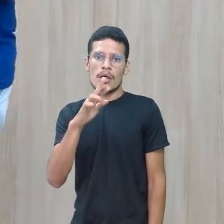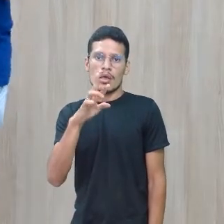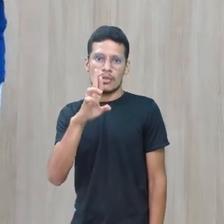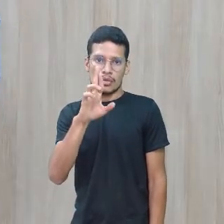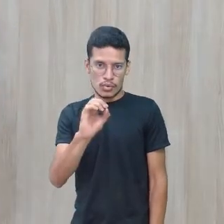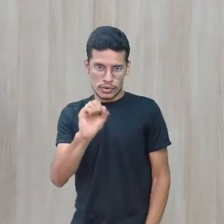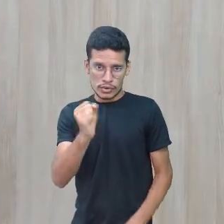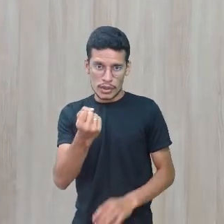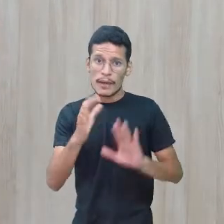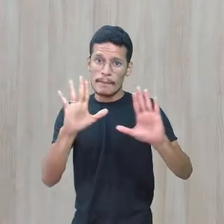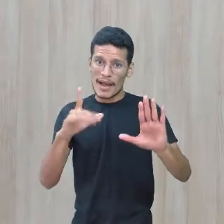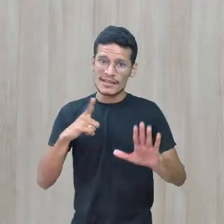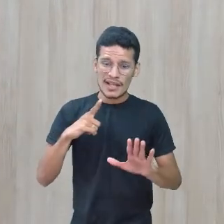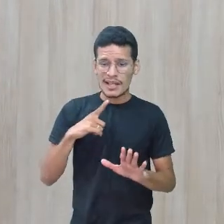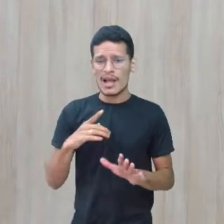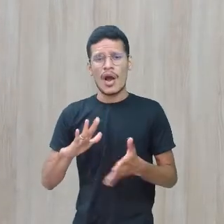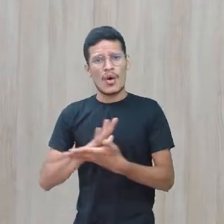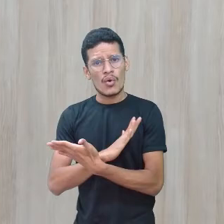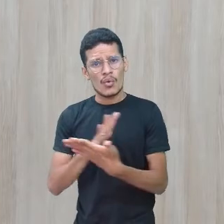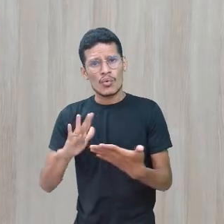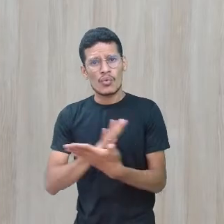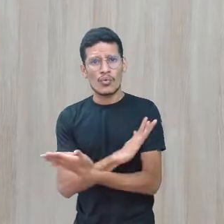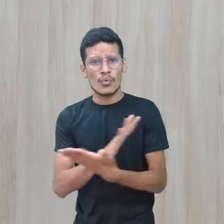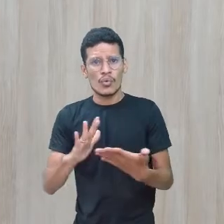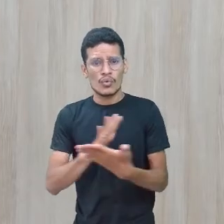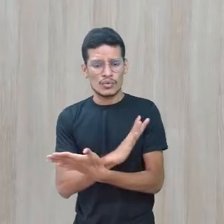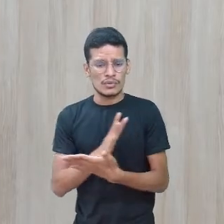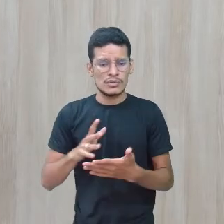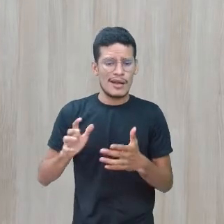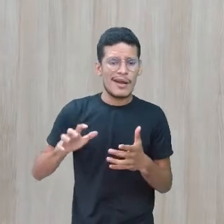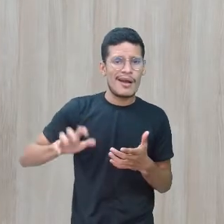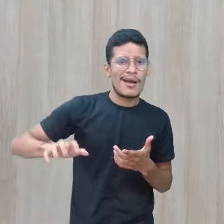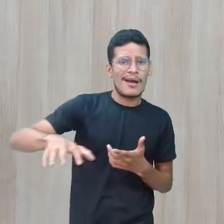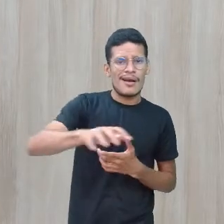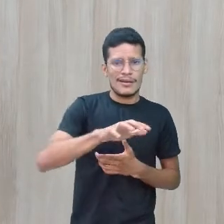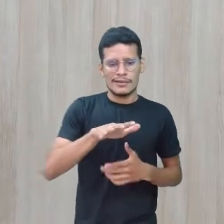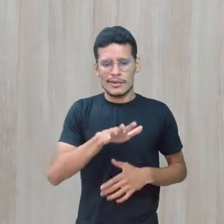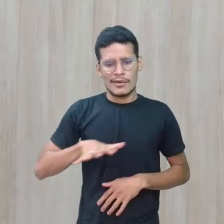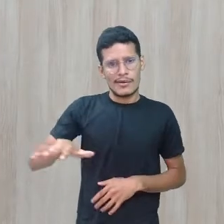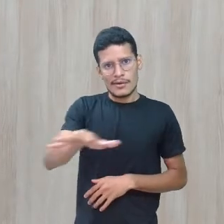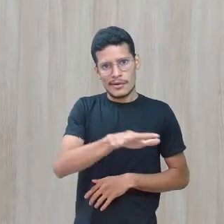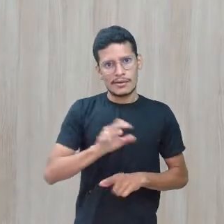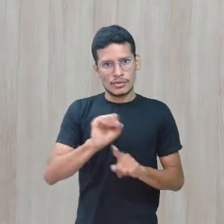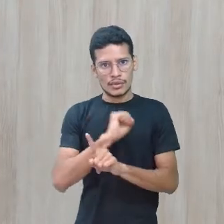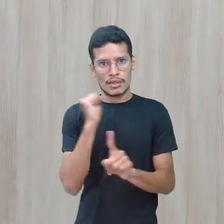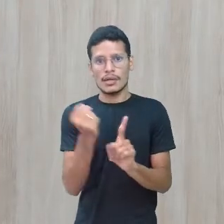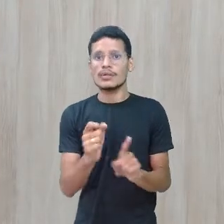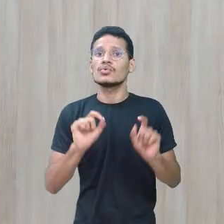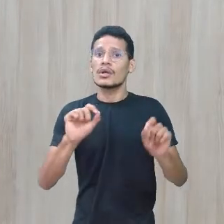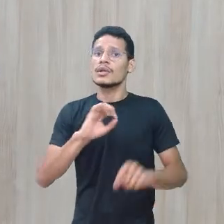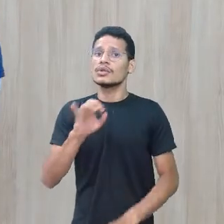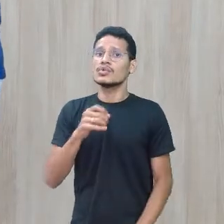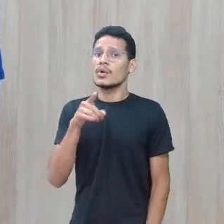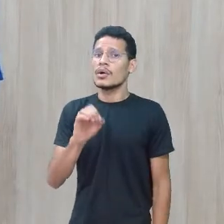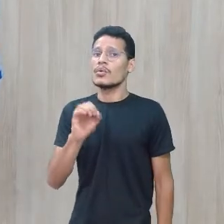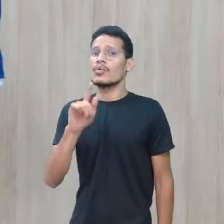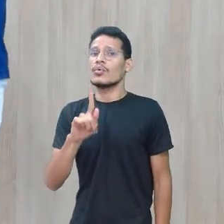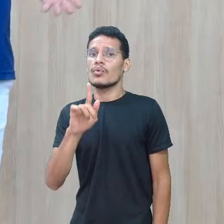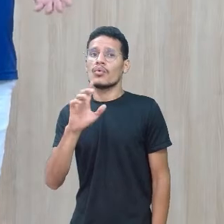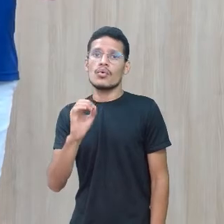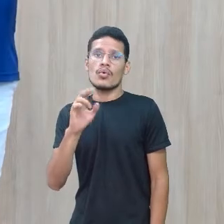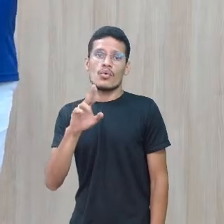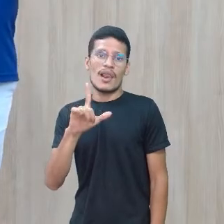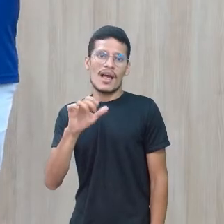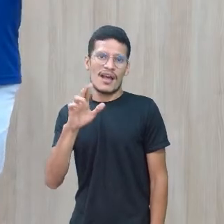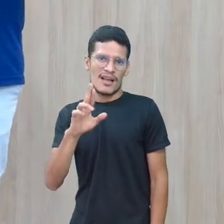isso vai gerar um descontentamento em setores, né, da sociedade, que viam João Goulart muito associado, né, aos